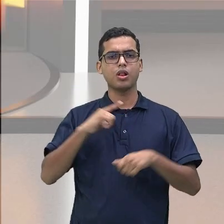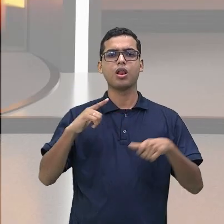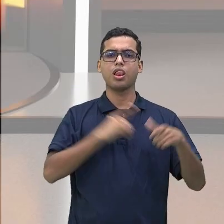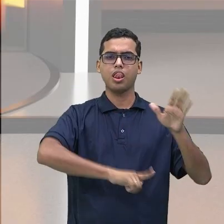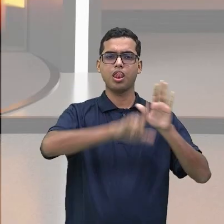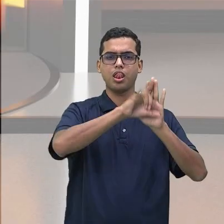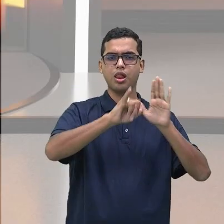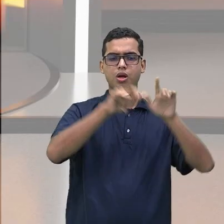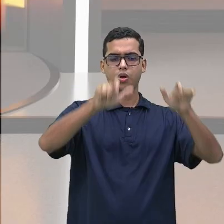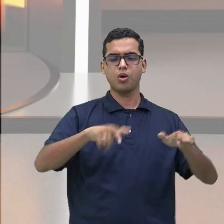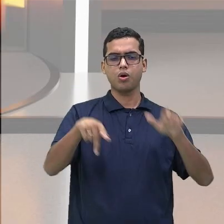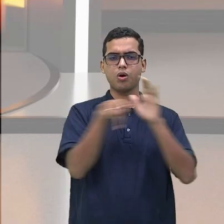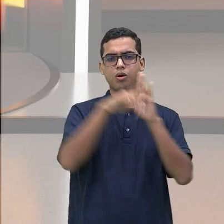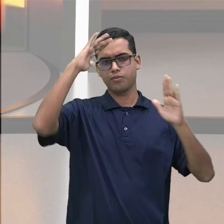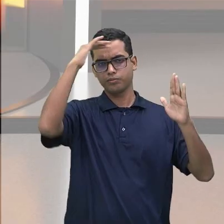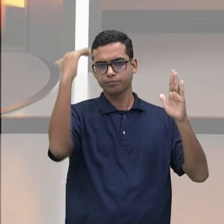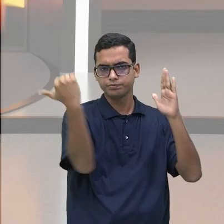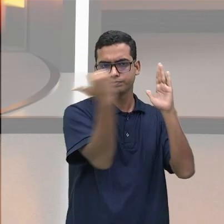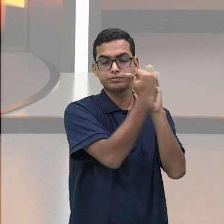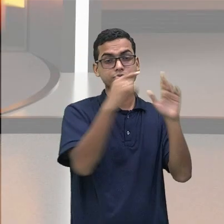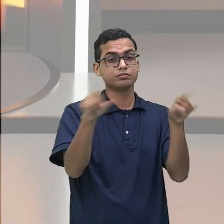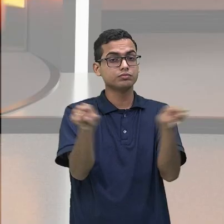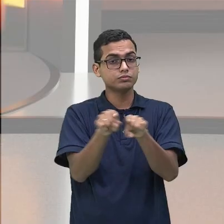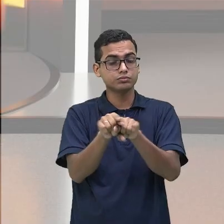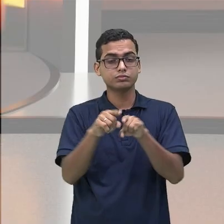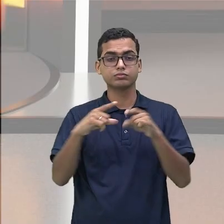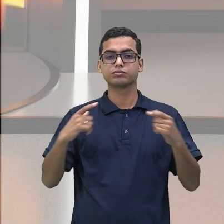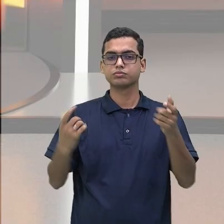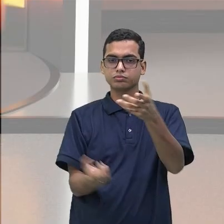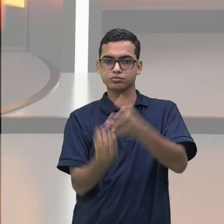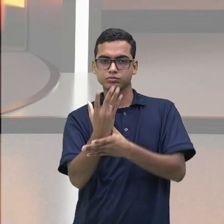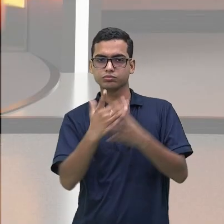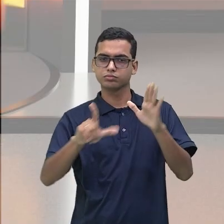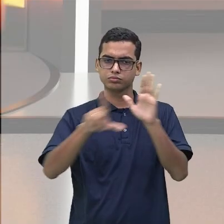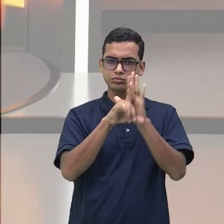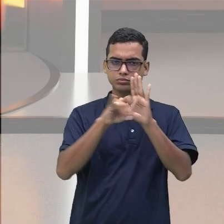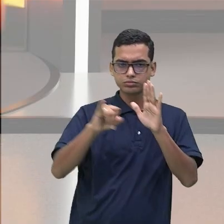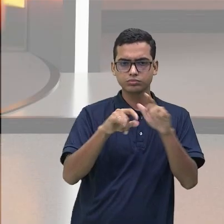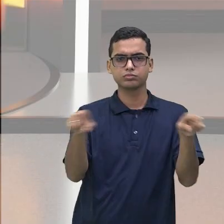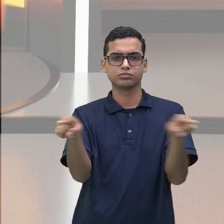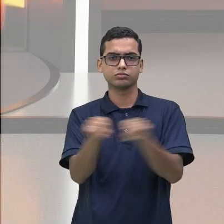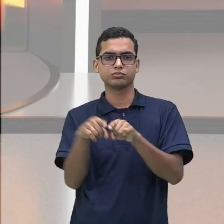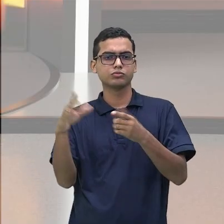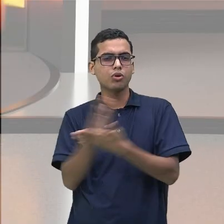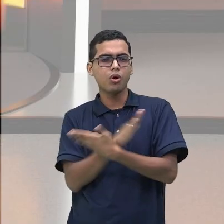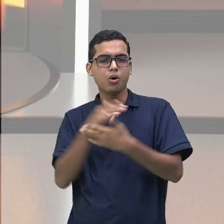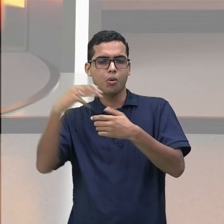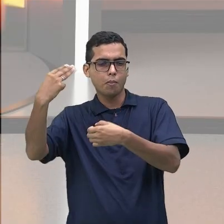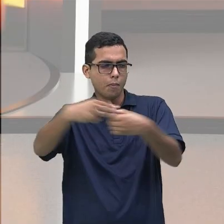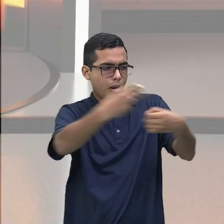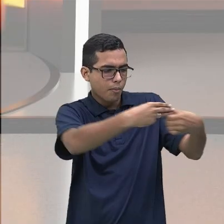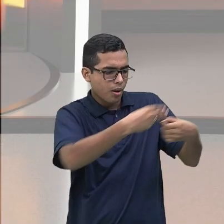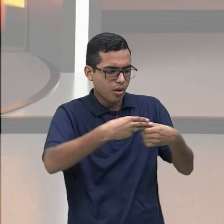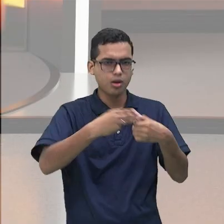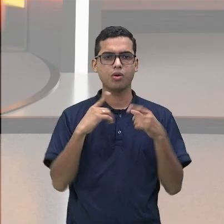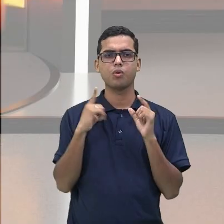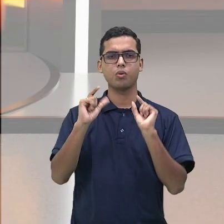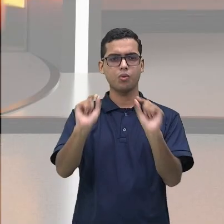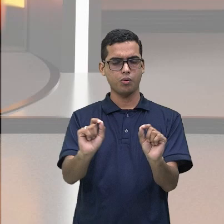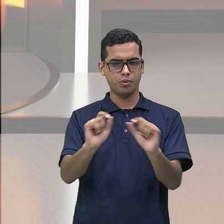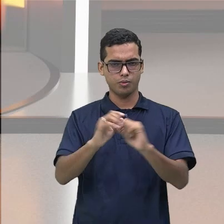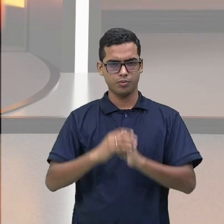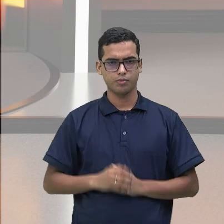daquele local, tá? Então, o município, gente, algumas cidades, elas o quê? Ocupam